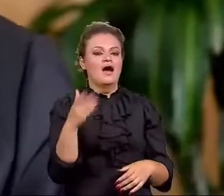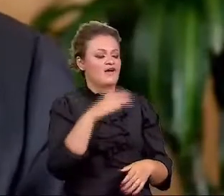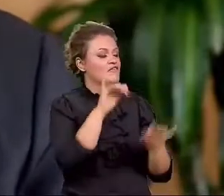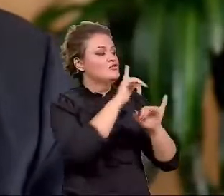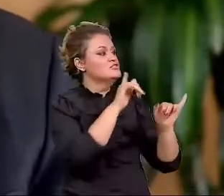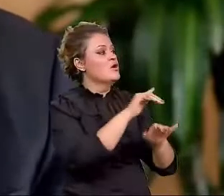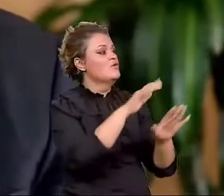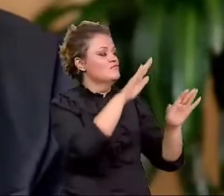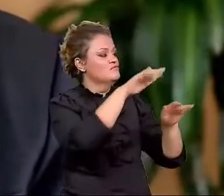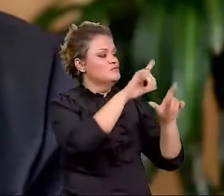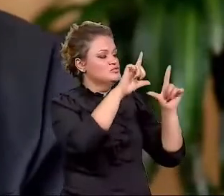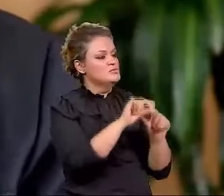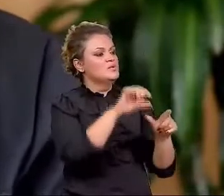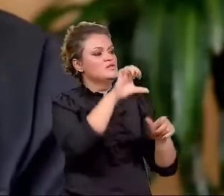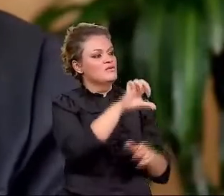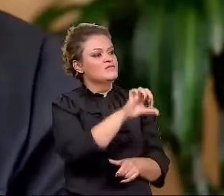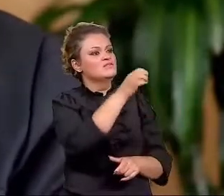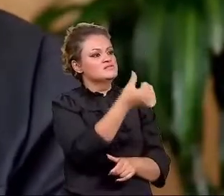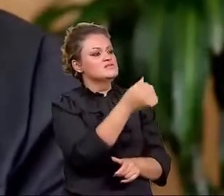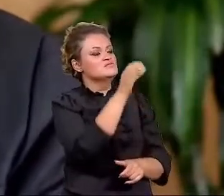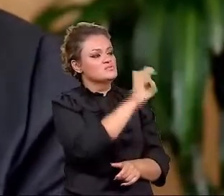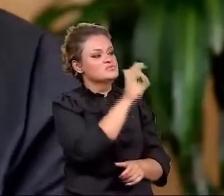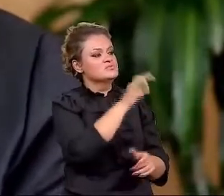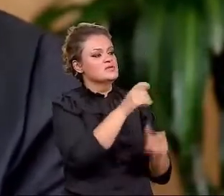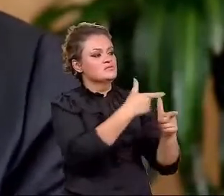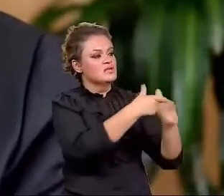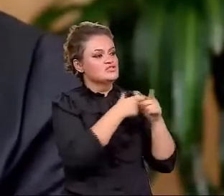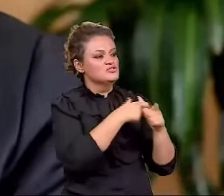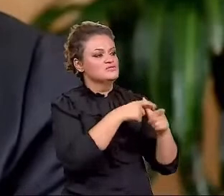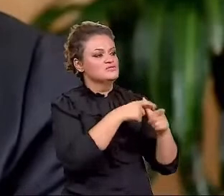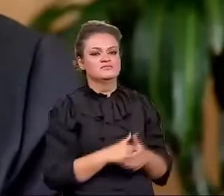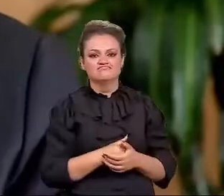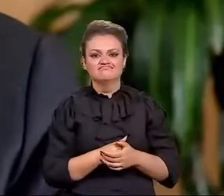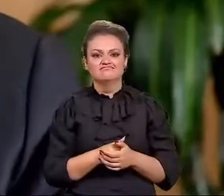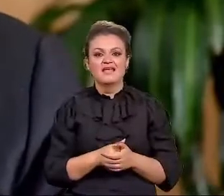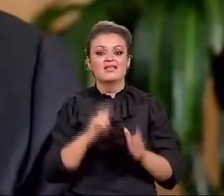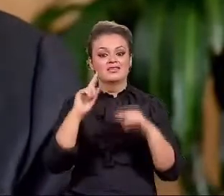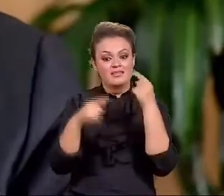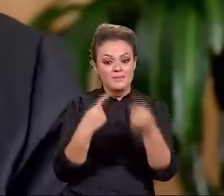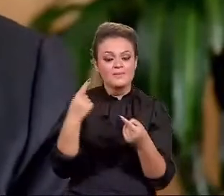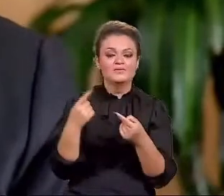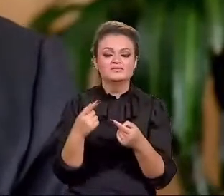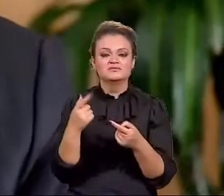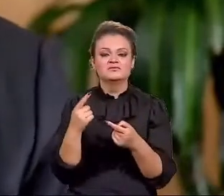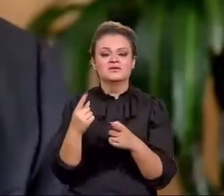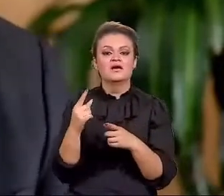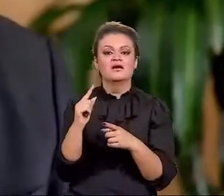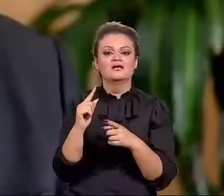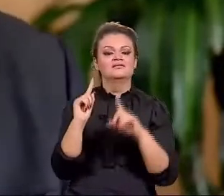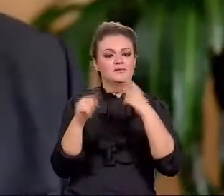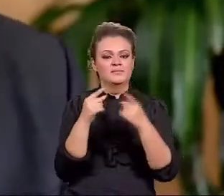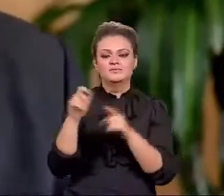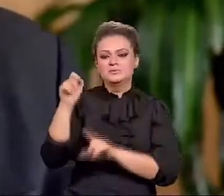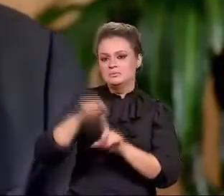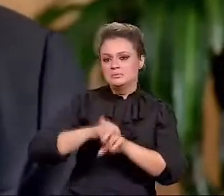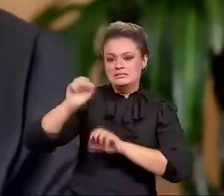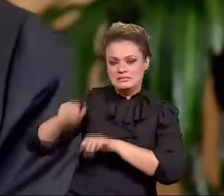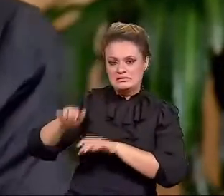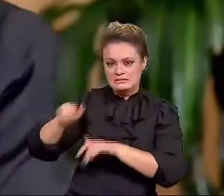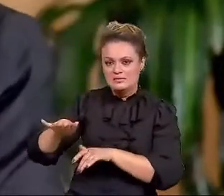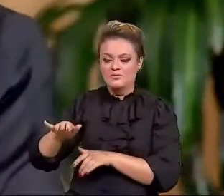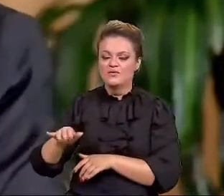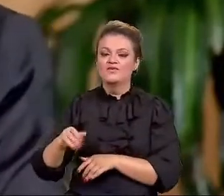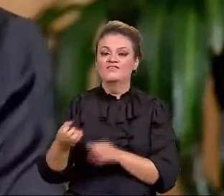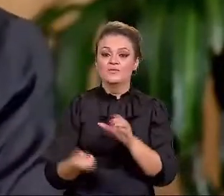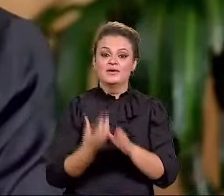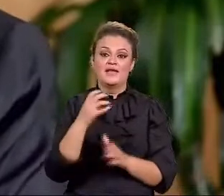Fantástico. Tá? E depois vai ter o seguinte, depois quando chegar em setembro vai entrar o aplicativo das pessoas que